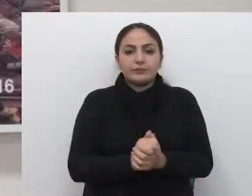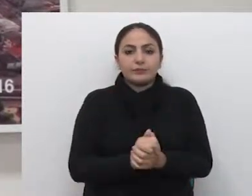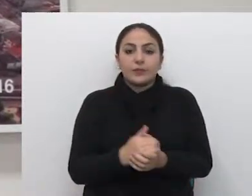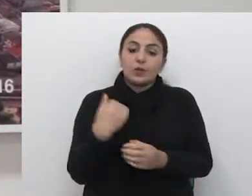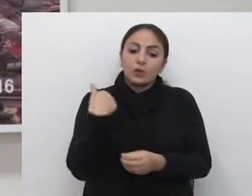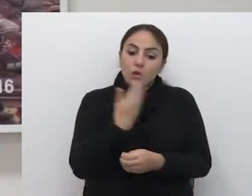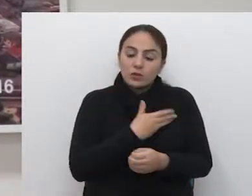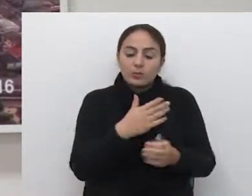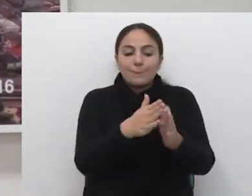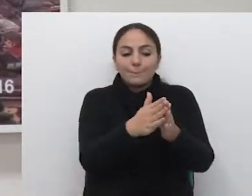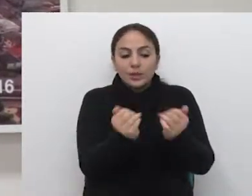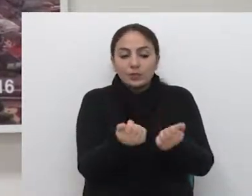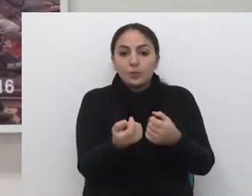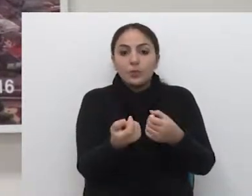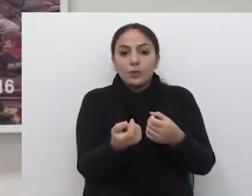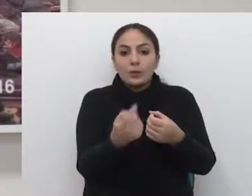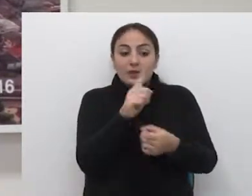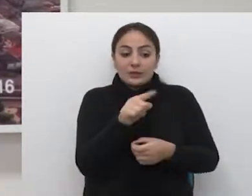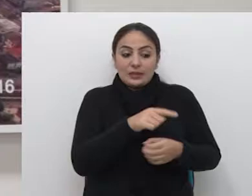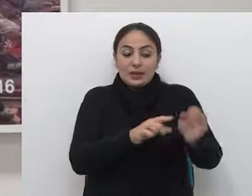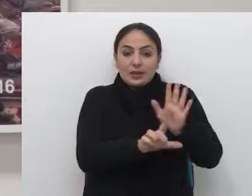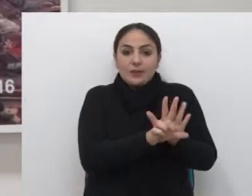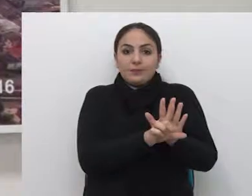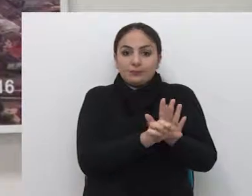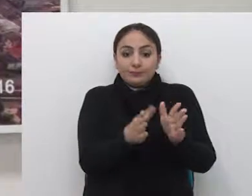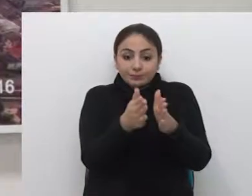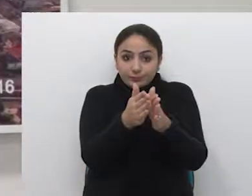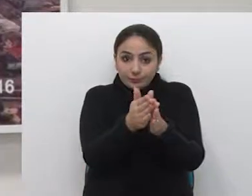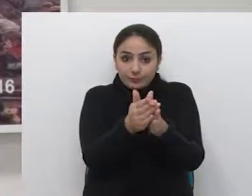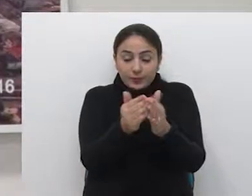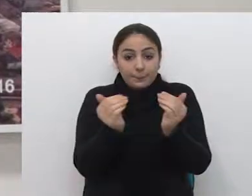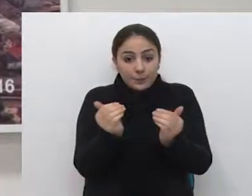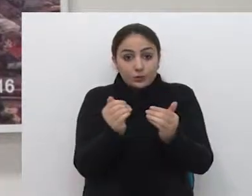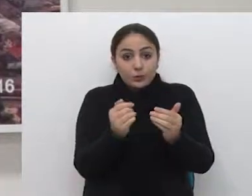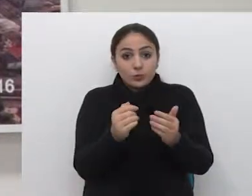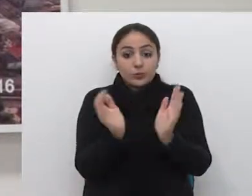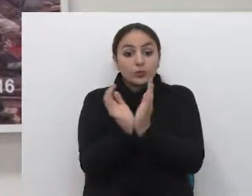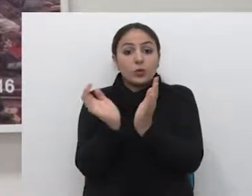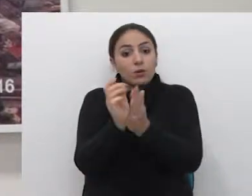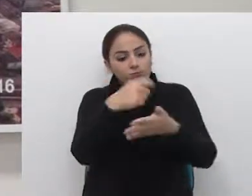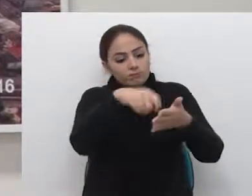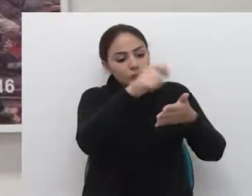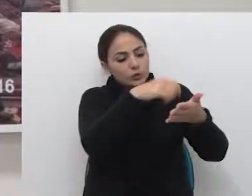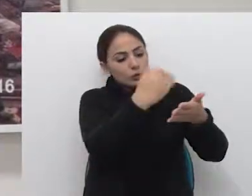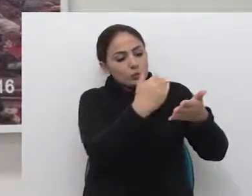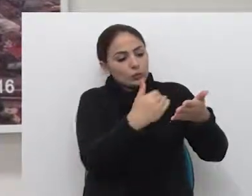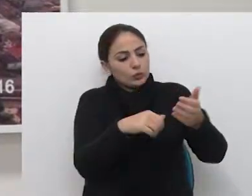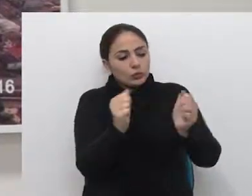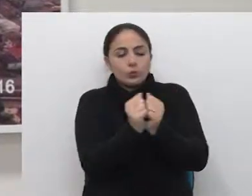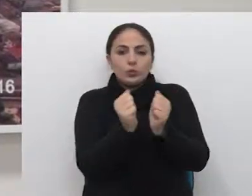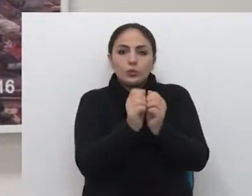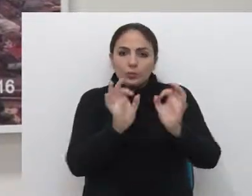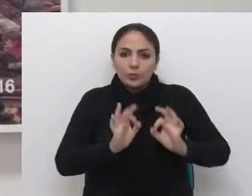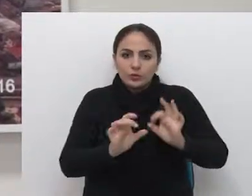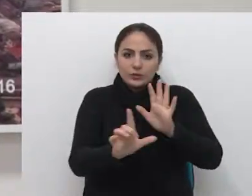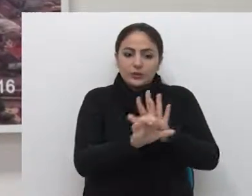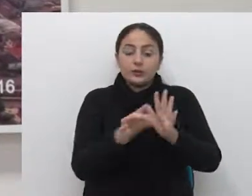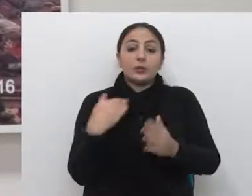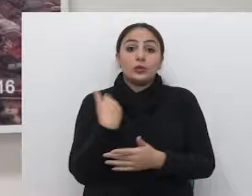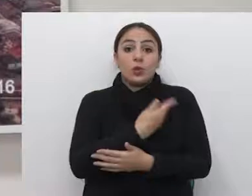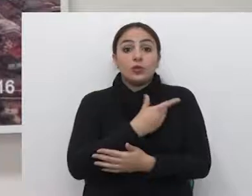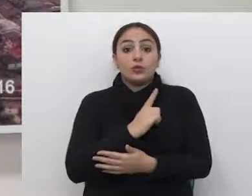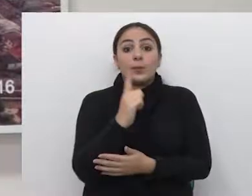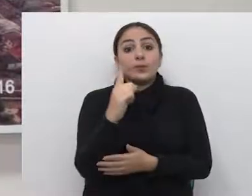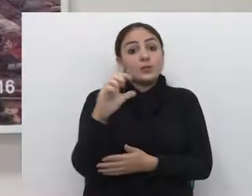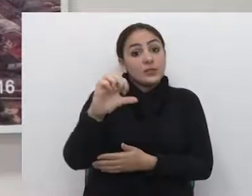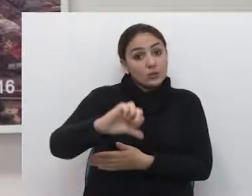momento, então nós entramos com a revogação desta lei, solicitamos que os colegas assinassem conosco esse documento, esse projeto de lei.